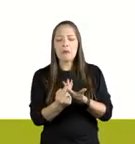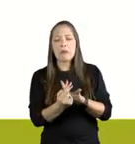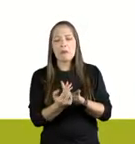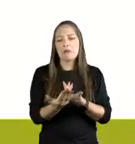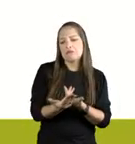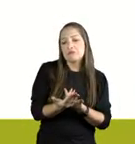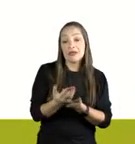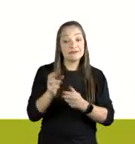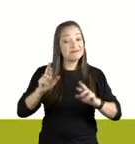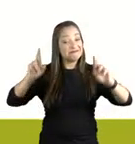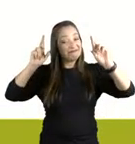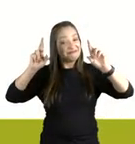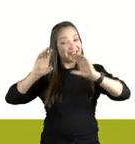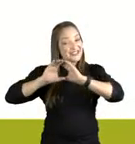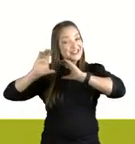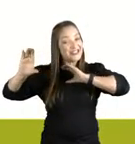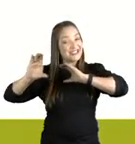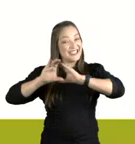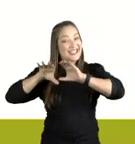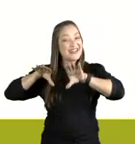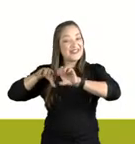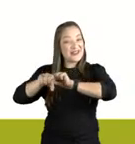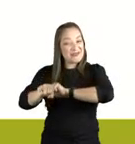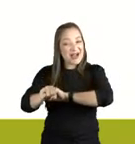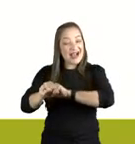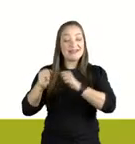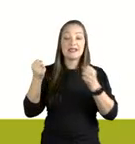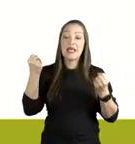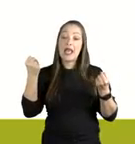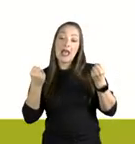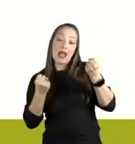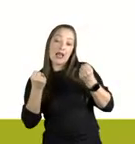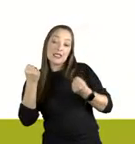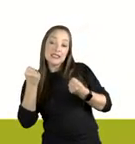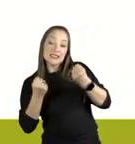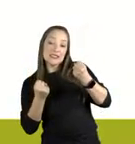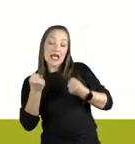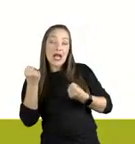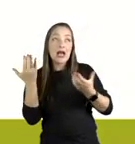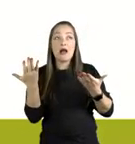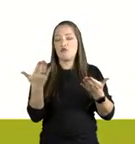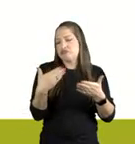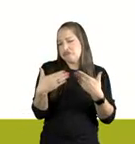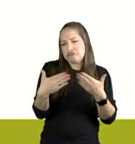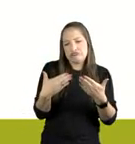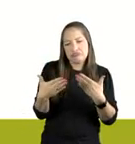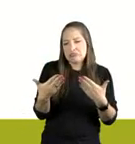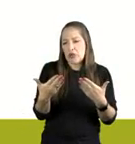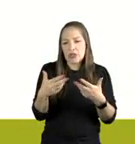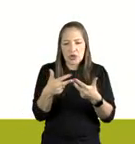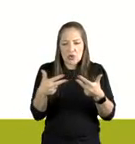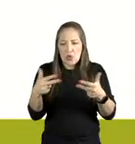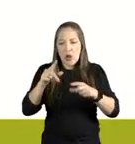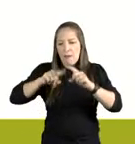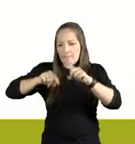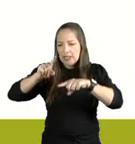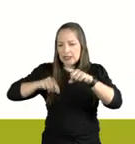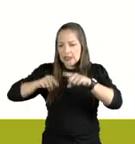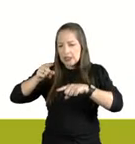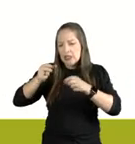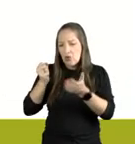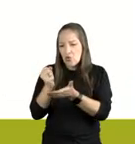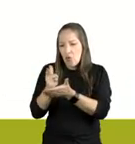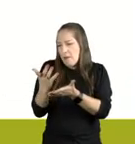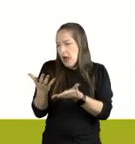alguns engenheiros aí formados, né? Então pensem no carro ou em algum bem... Ou também pode ser coisas,